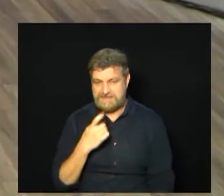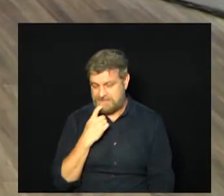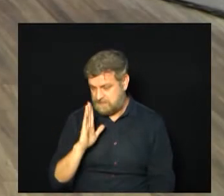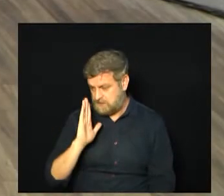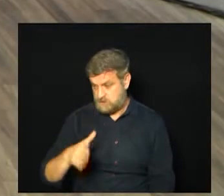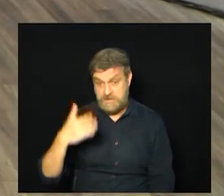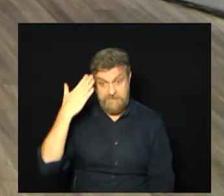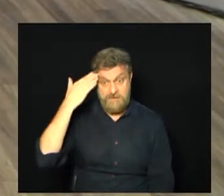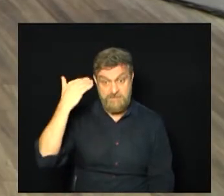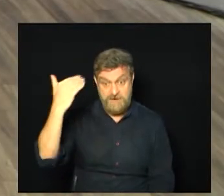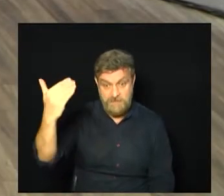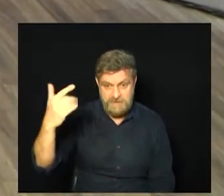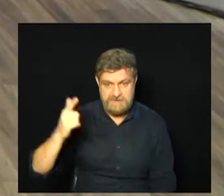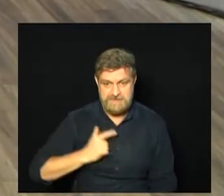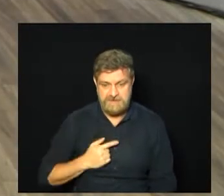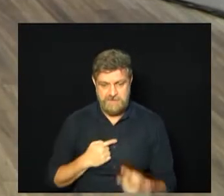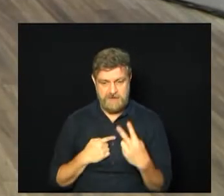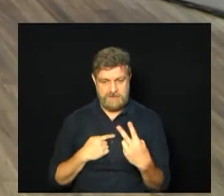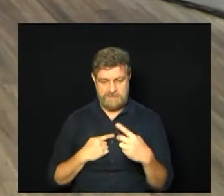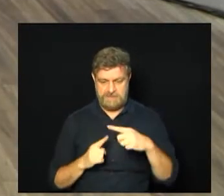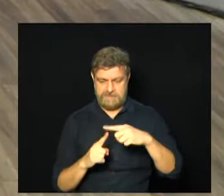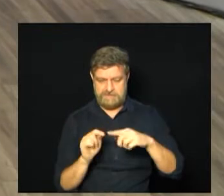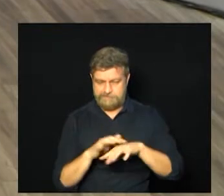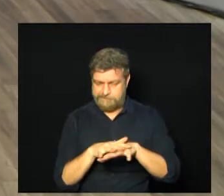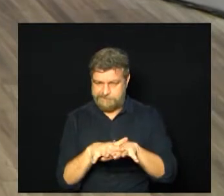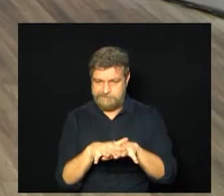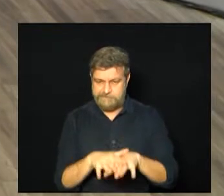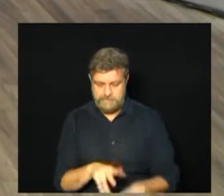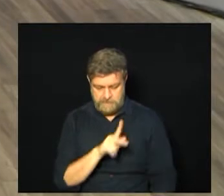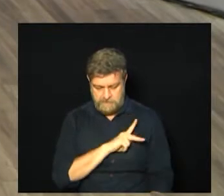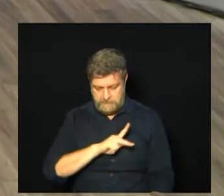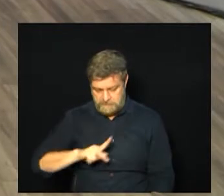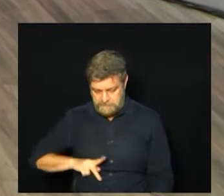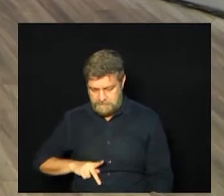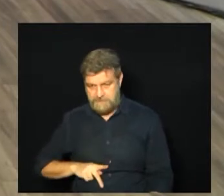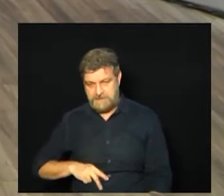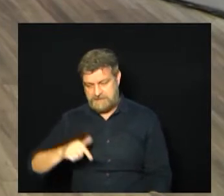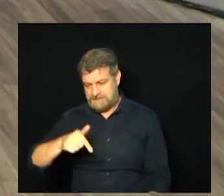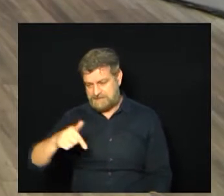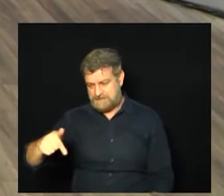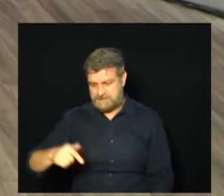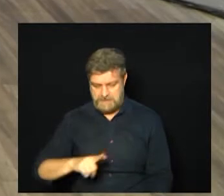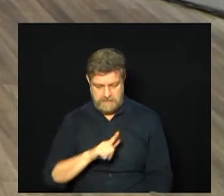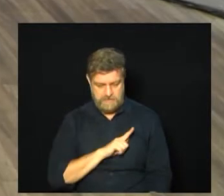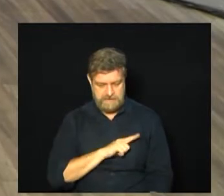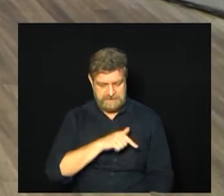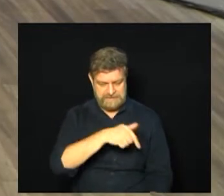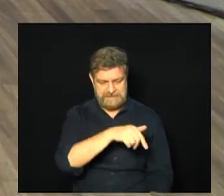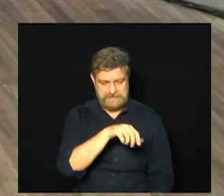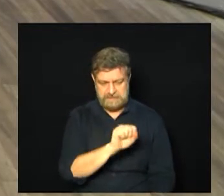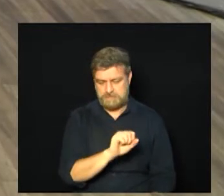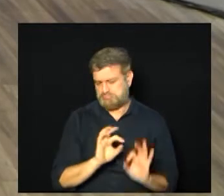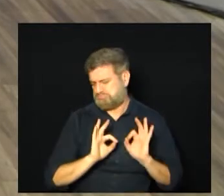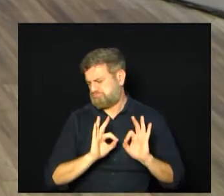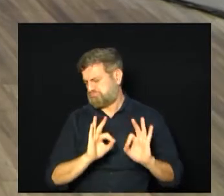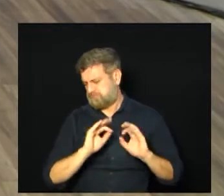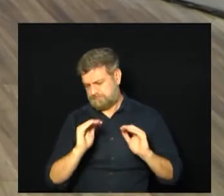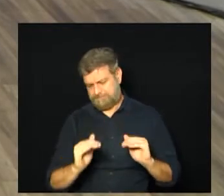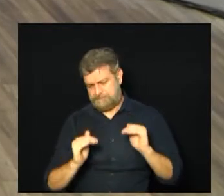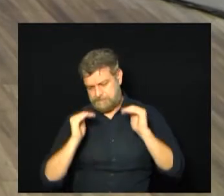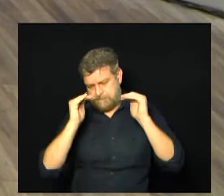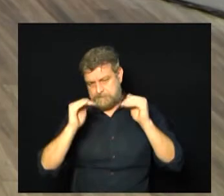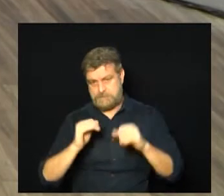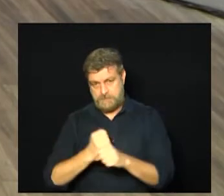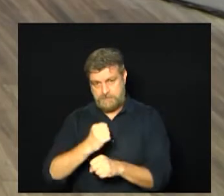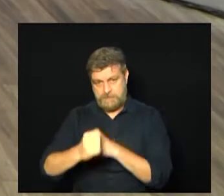capital do futebol com esses 2 esquadrões que você montou aí, a Ponte de 77, Guarani de 78, também na década de